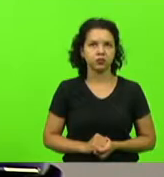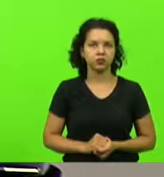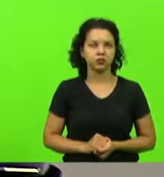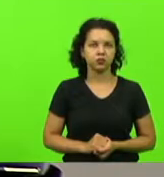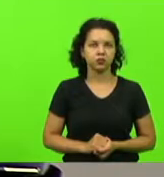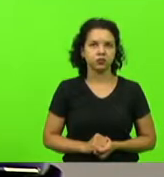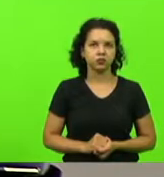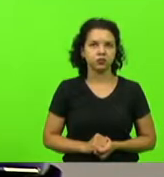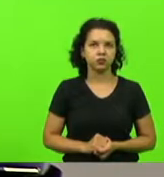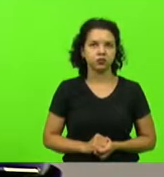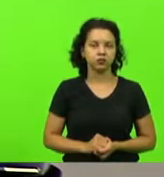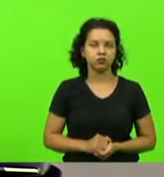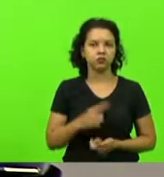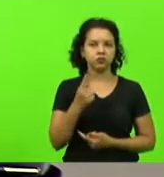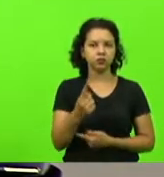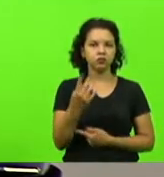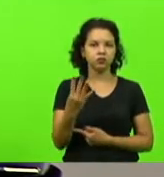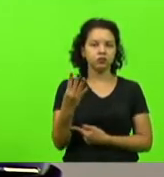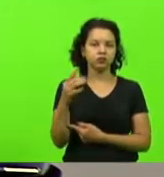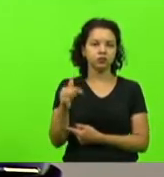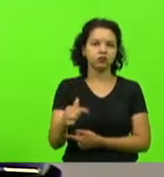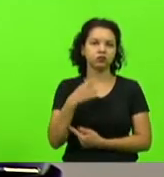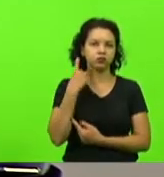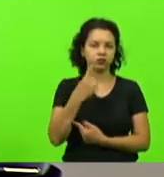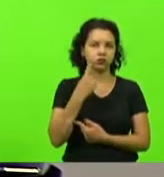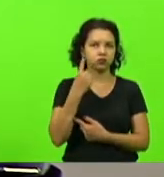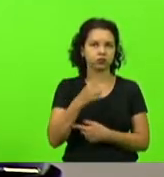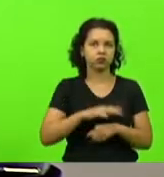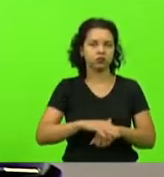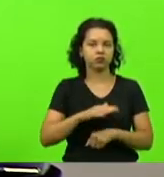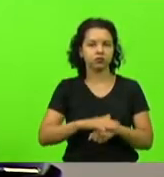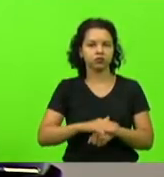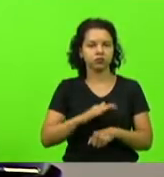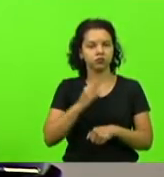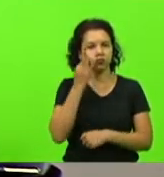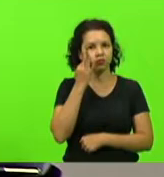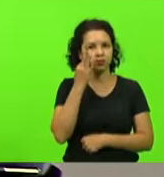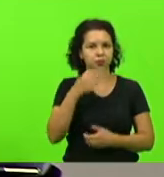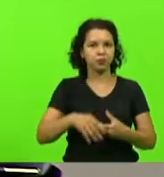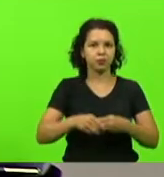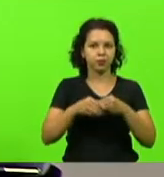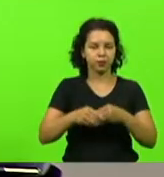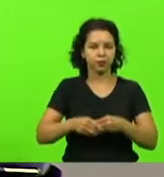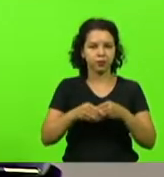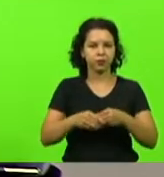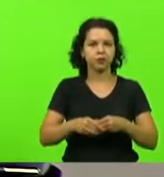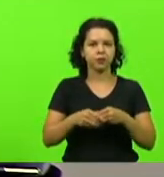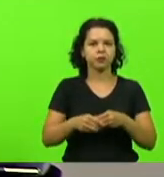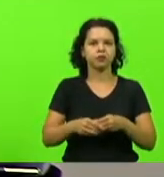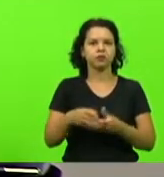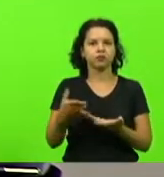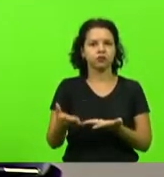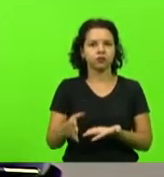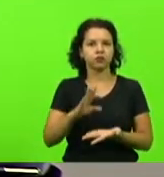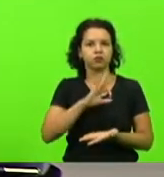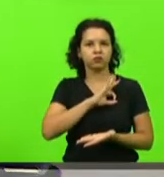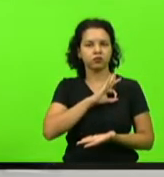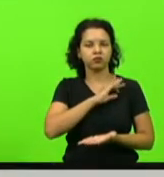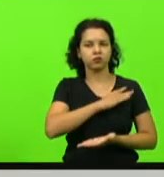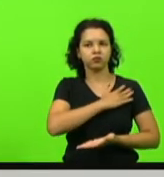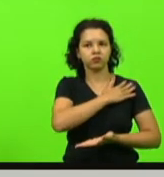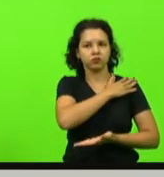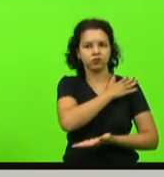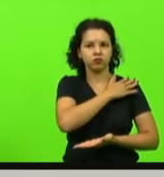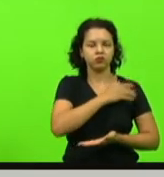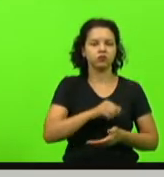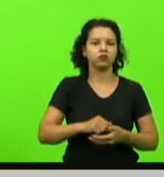Moção número 147, autor deputado Felipe Estevam, cumprimentando diversos bombeiros da Polícia Militar e guarda-vidas civis